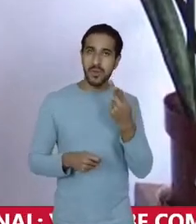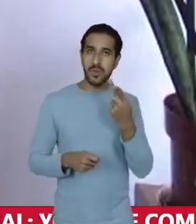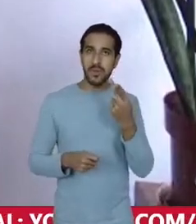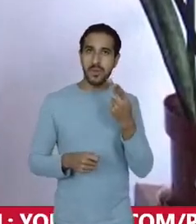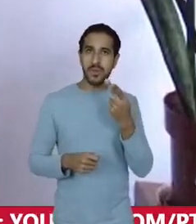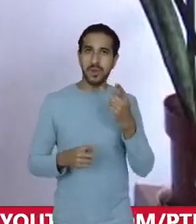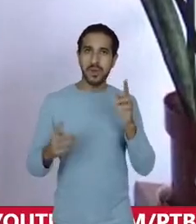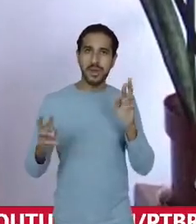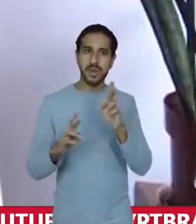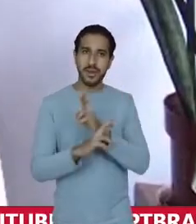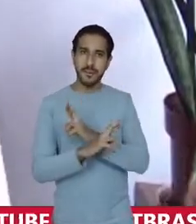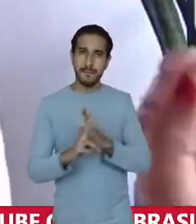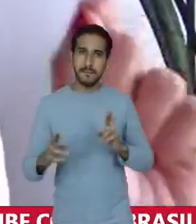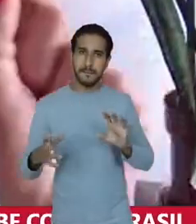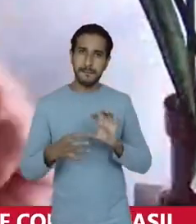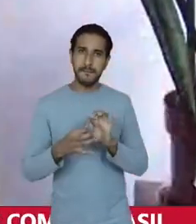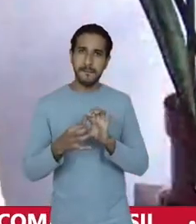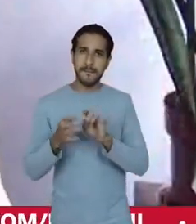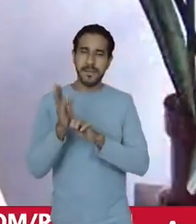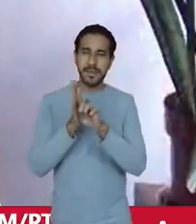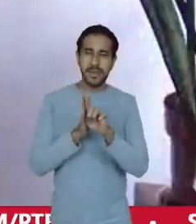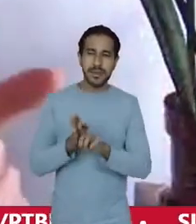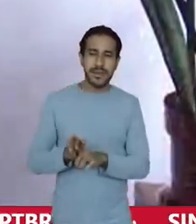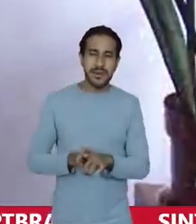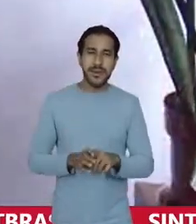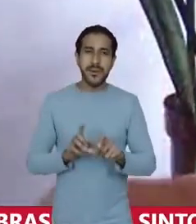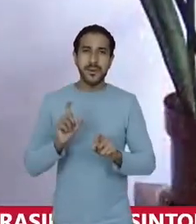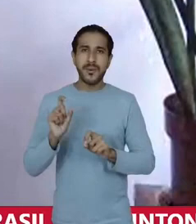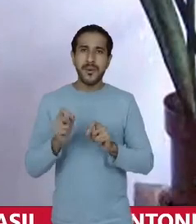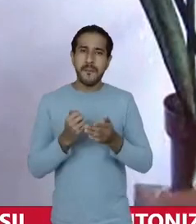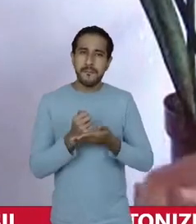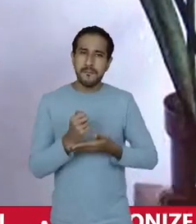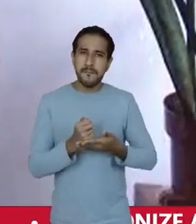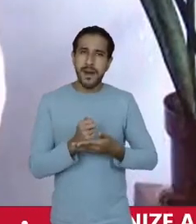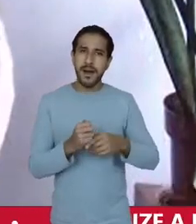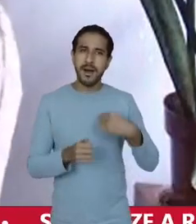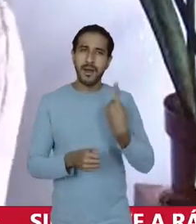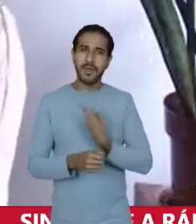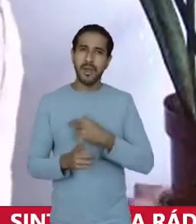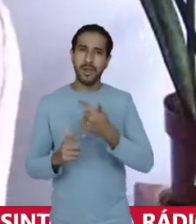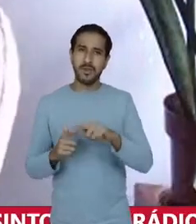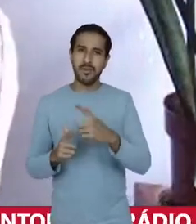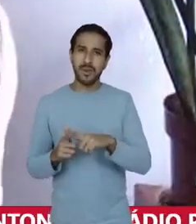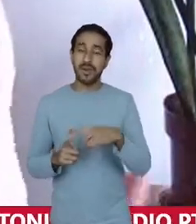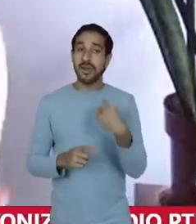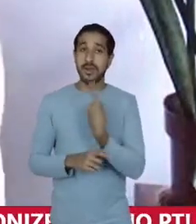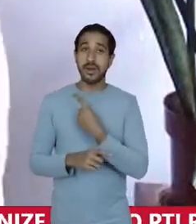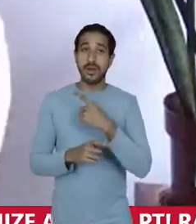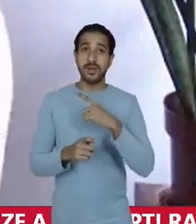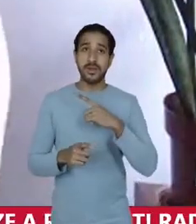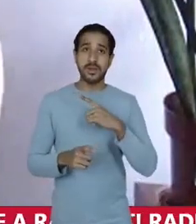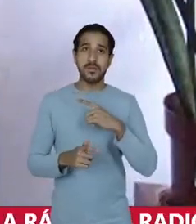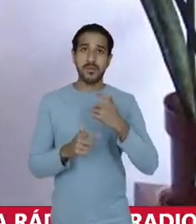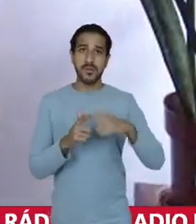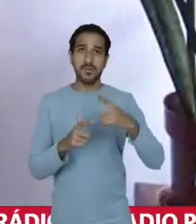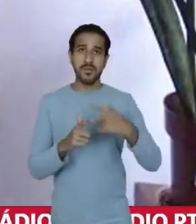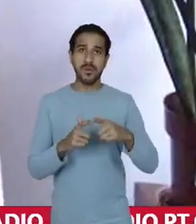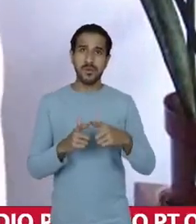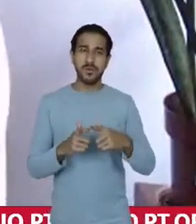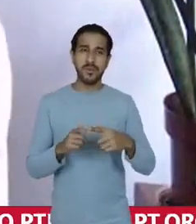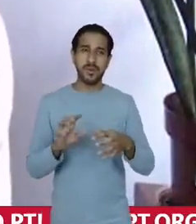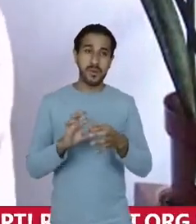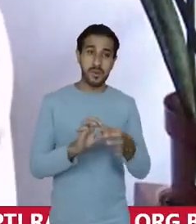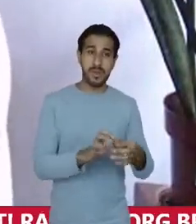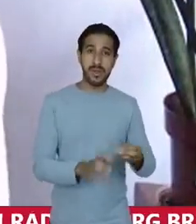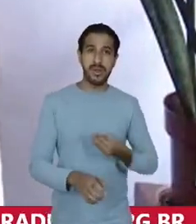que dialogue, que investigue o fundo do nosso problema. Nós temos uma crise colocada